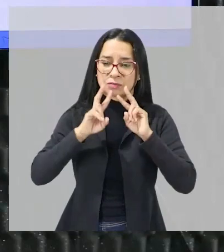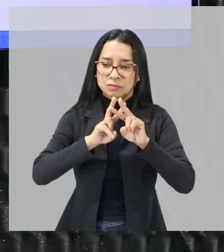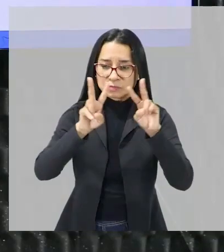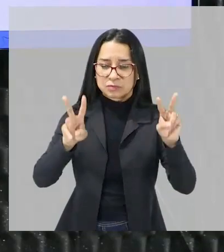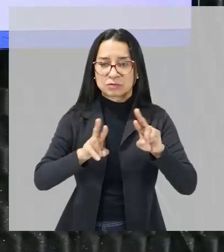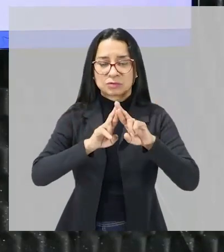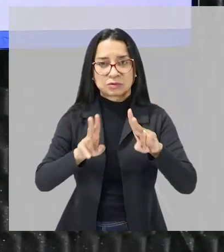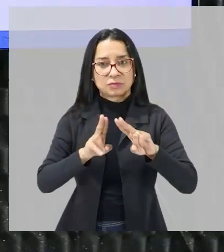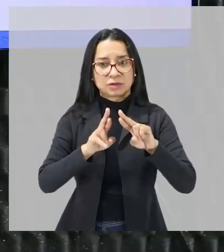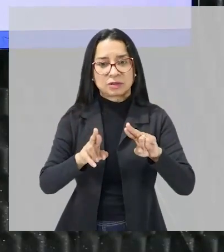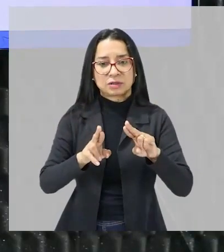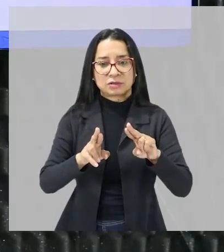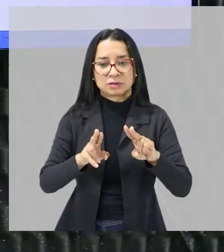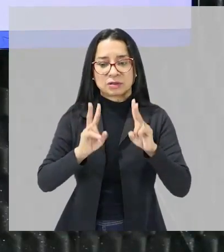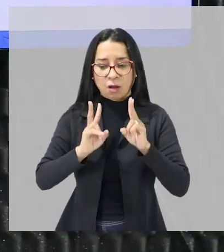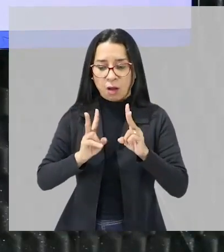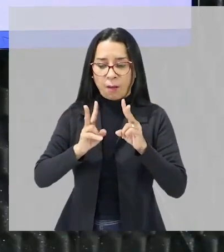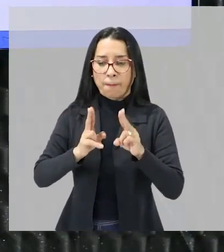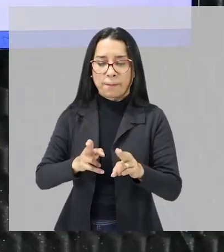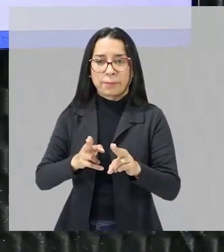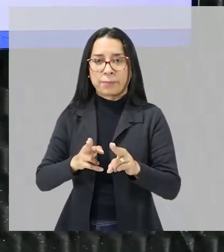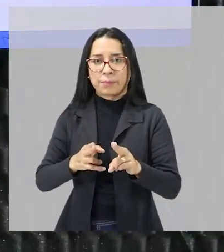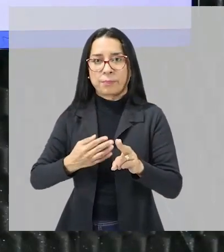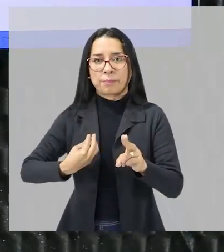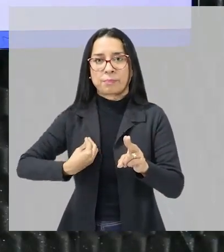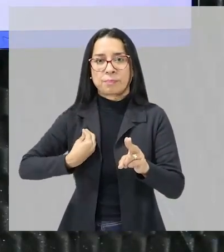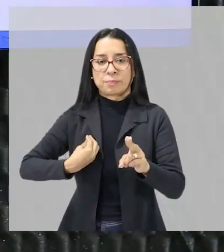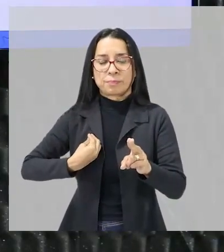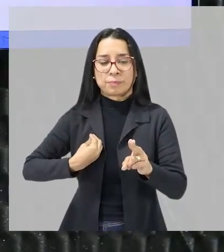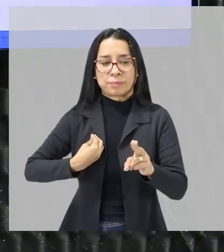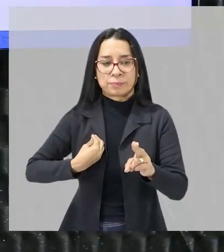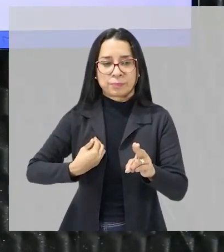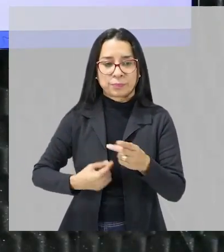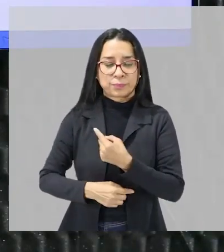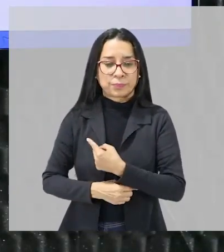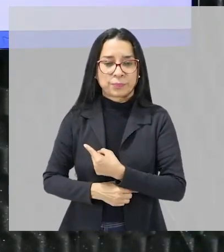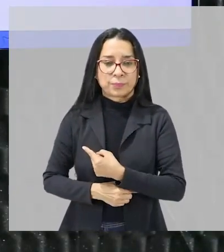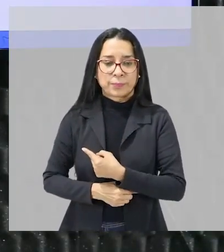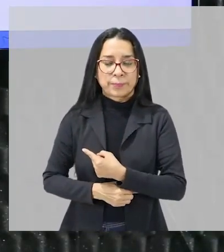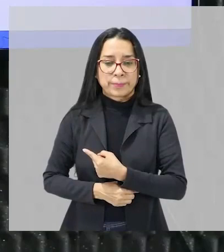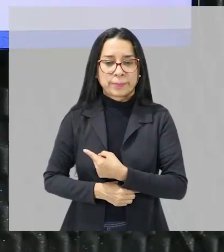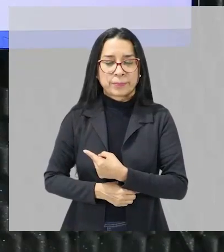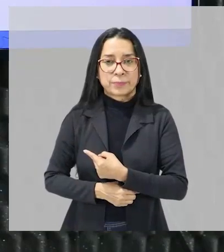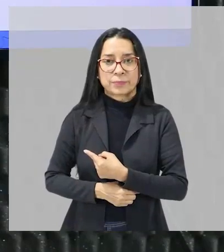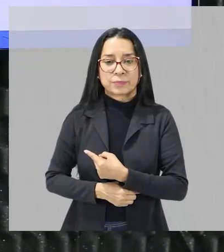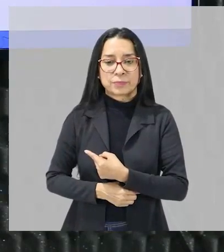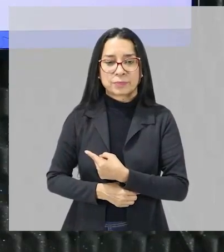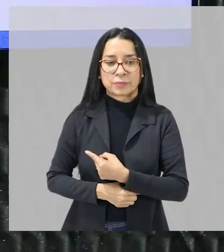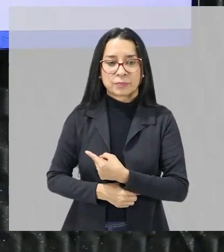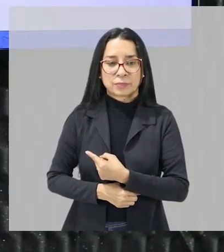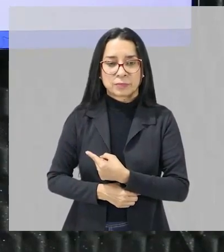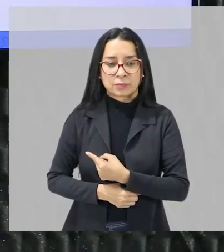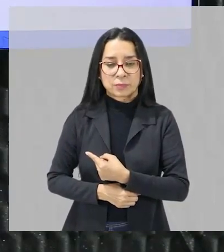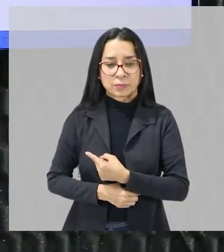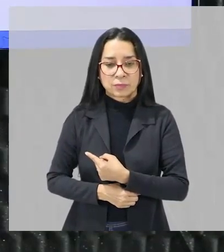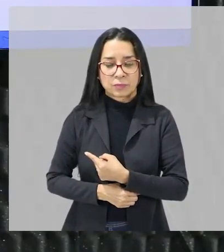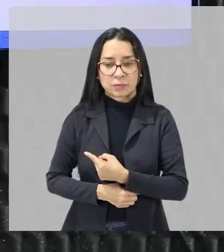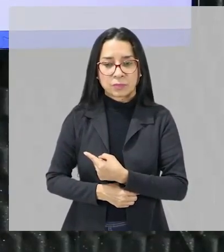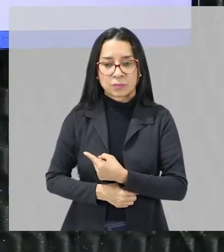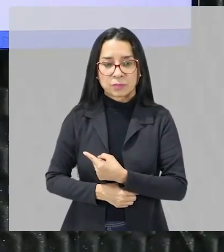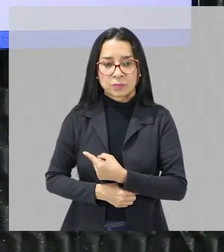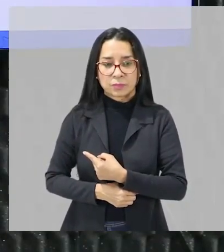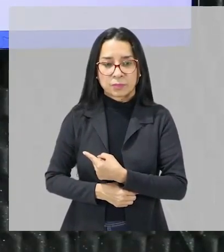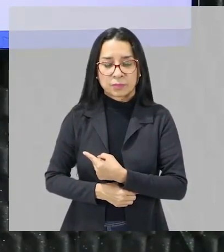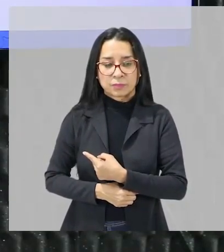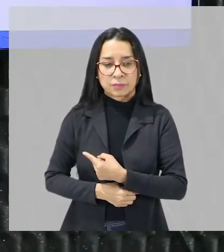C seria uma opção distratora, mas como você é inteligente e você está acompanhando as aulas aqui conosco, você não vai errar. Você deixa para lá a letra C